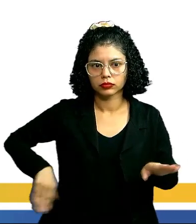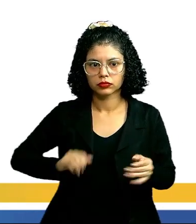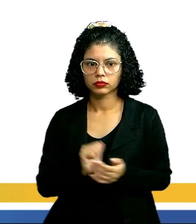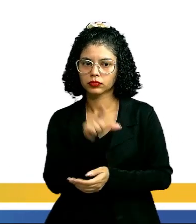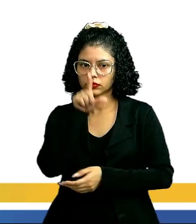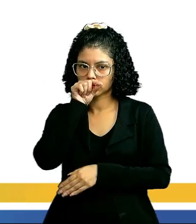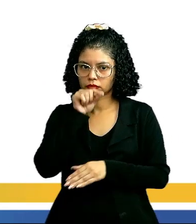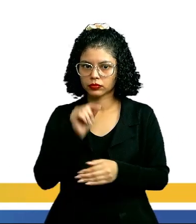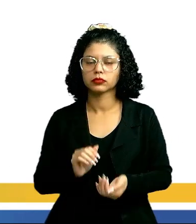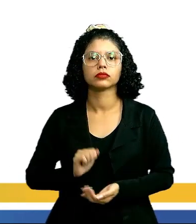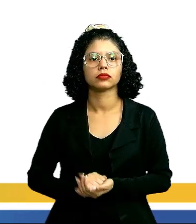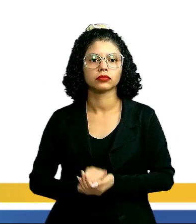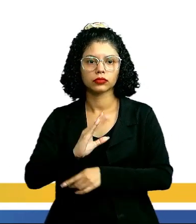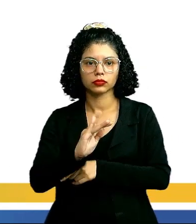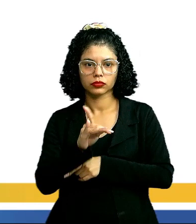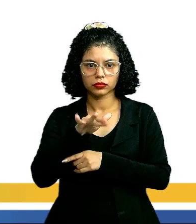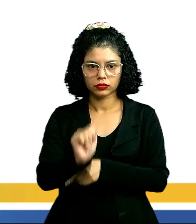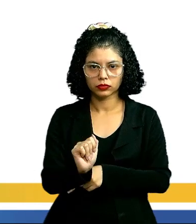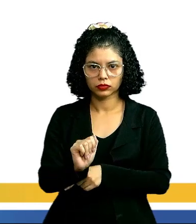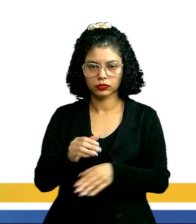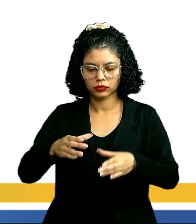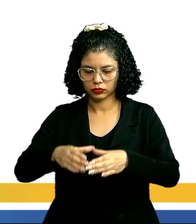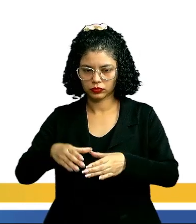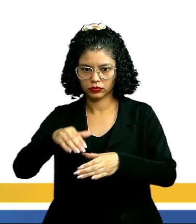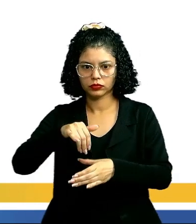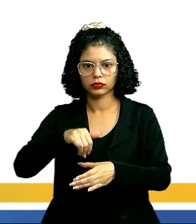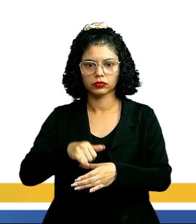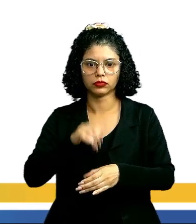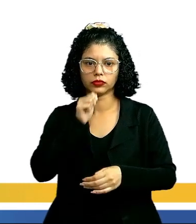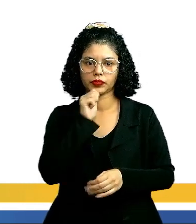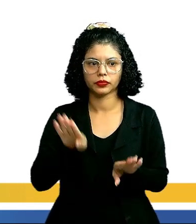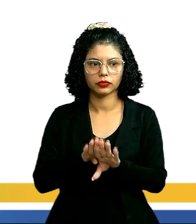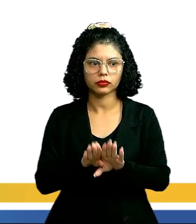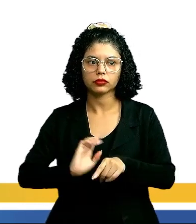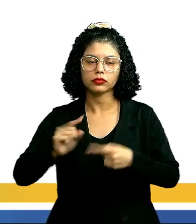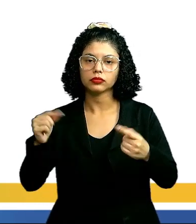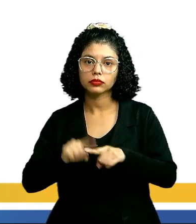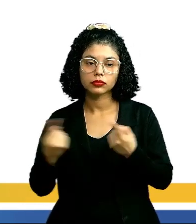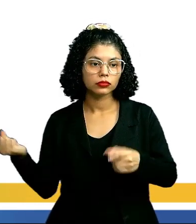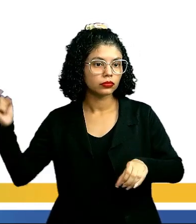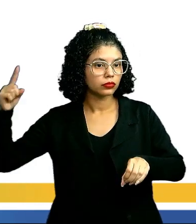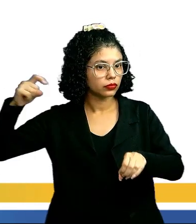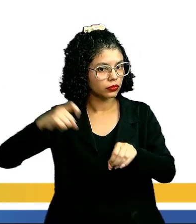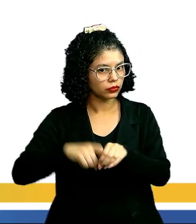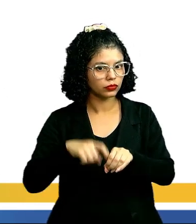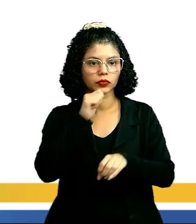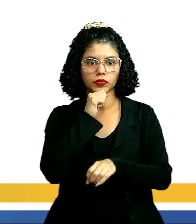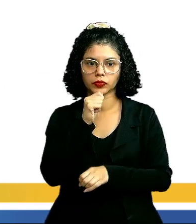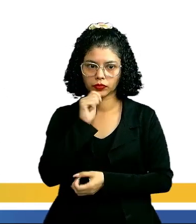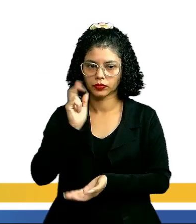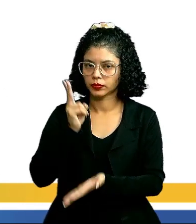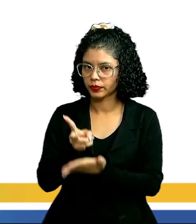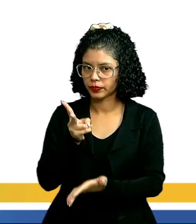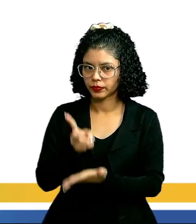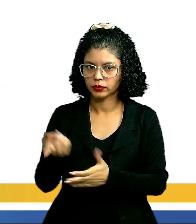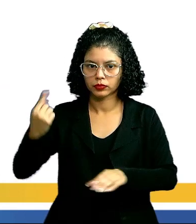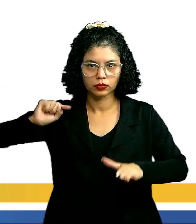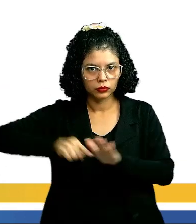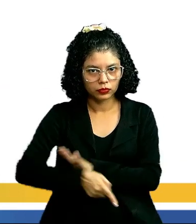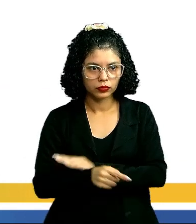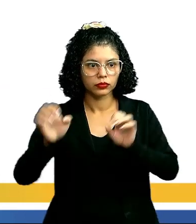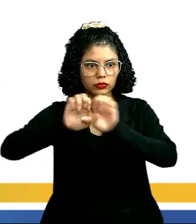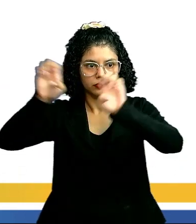praia, pássaros chocam no ninho. Embora a fecundação nos mamíferos seja sempre